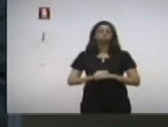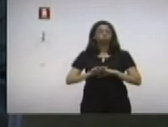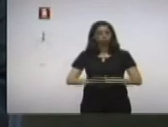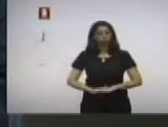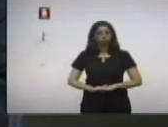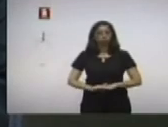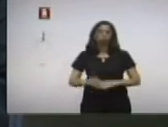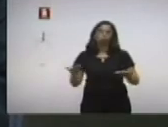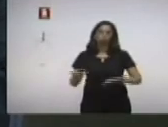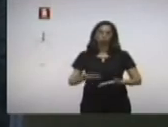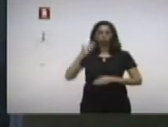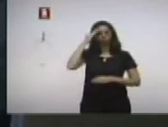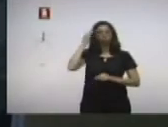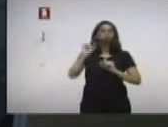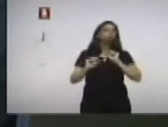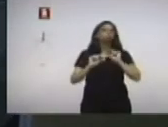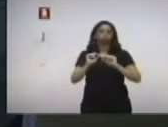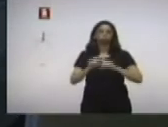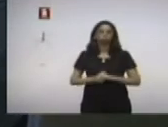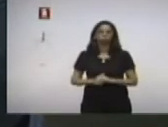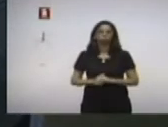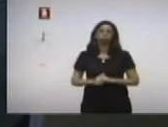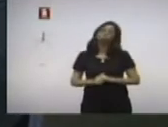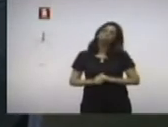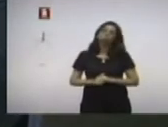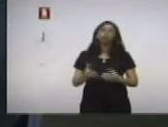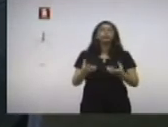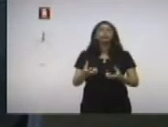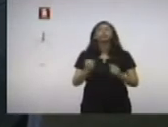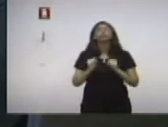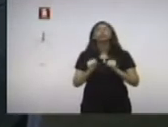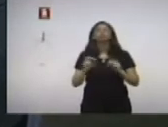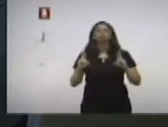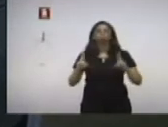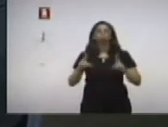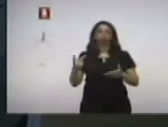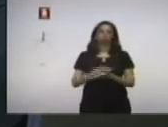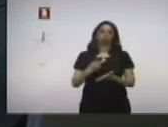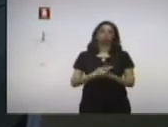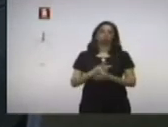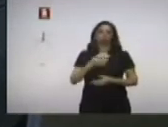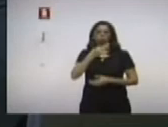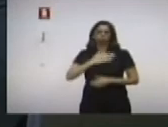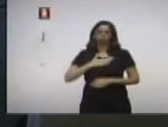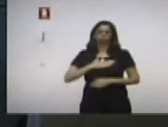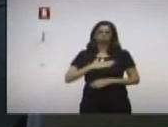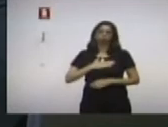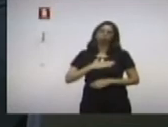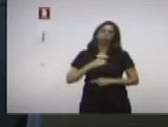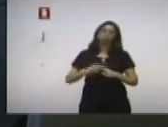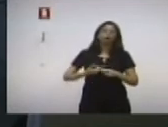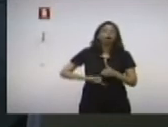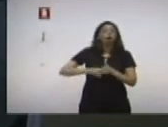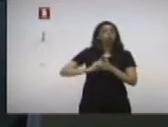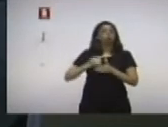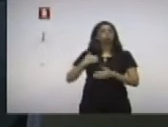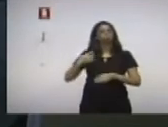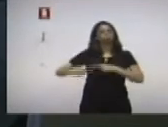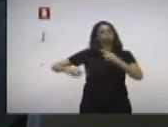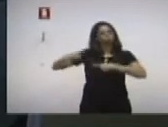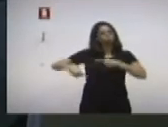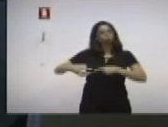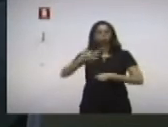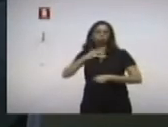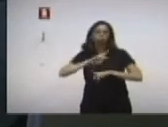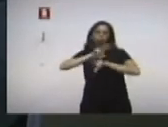eu entendo eu e quero está errado e tive a oportunidade ainda discutir com colegas até mais experientes